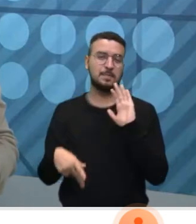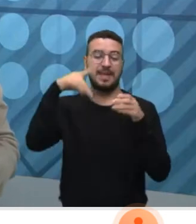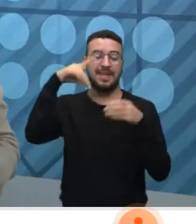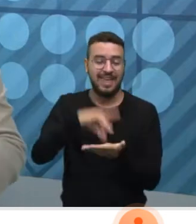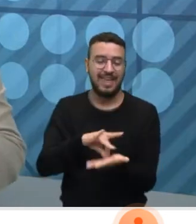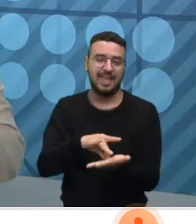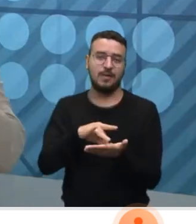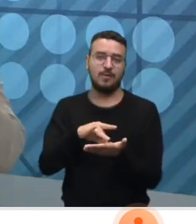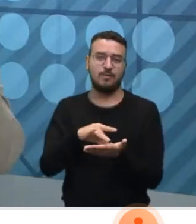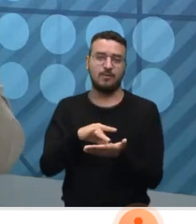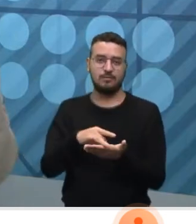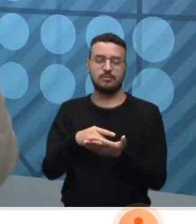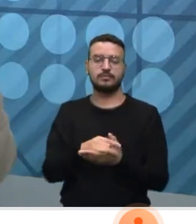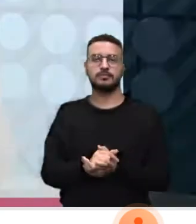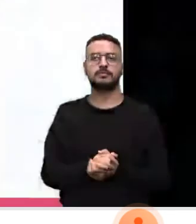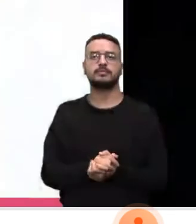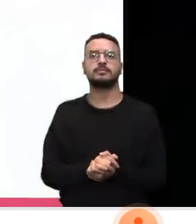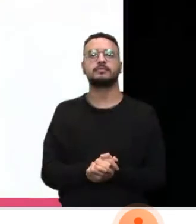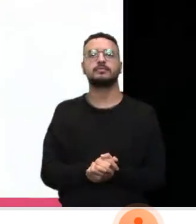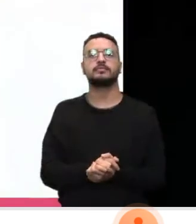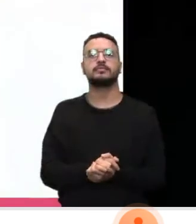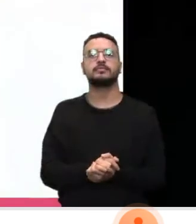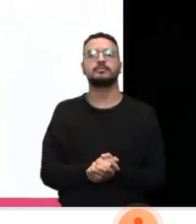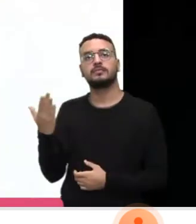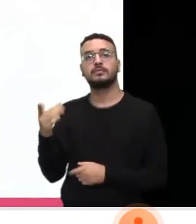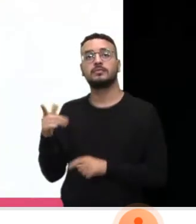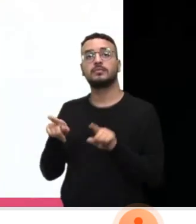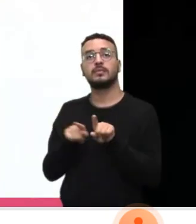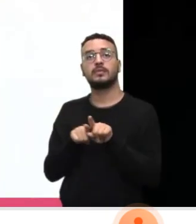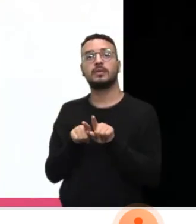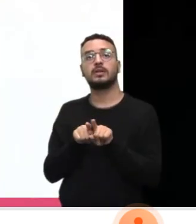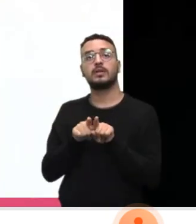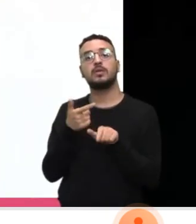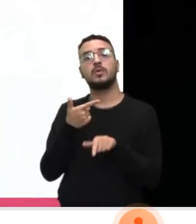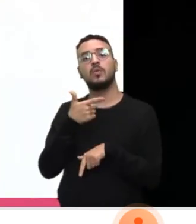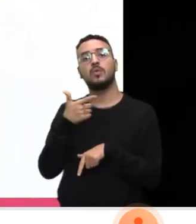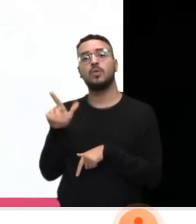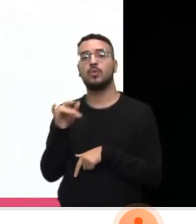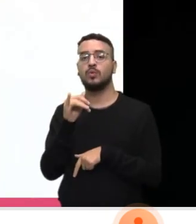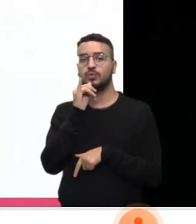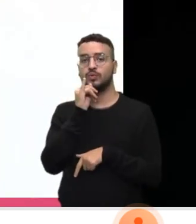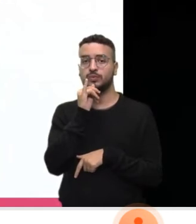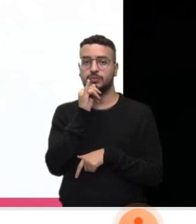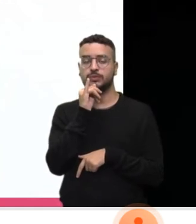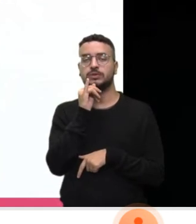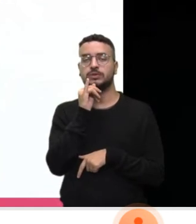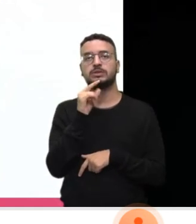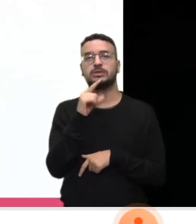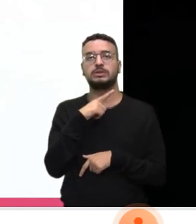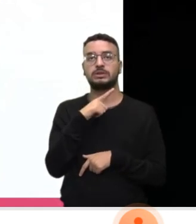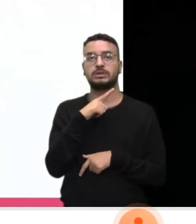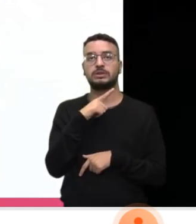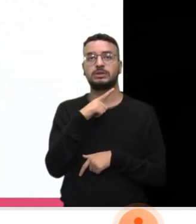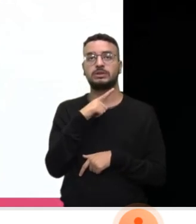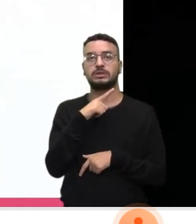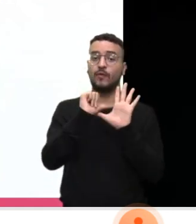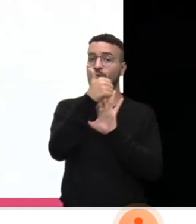a estrada. No quadro ainda, nós vamos ver que existe as configurações de mãos e a possibilidade, né,